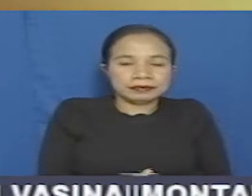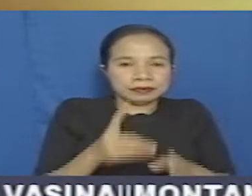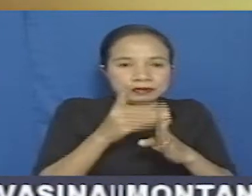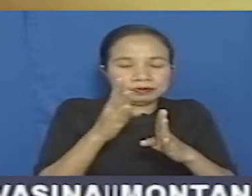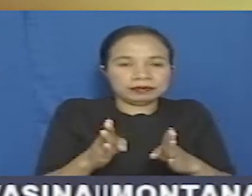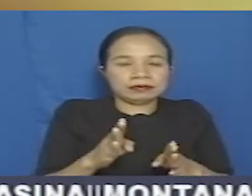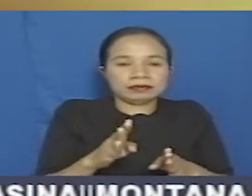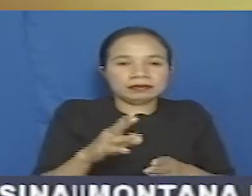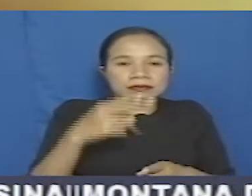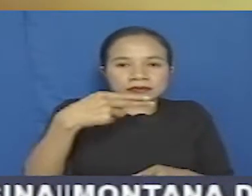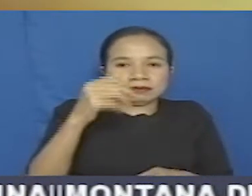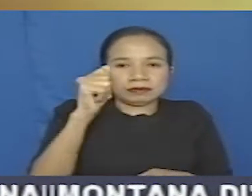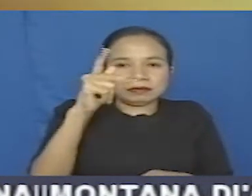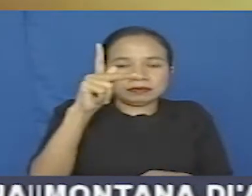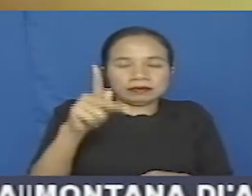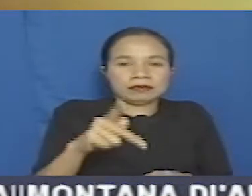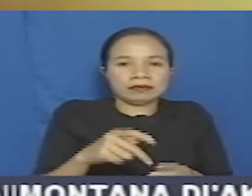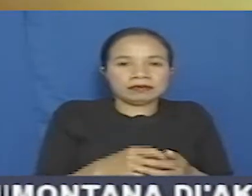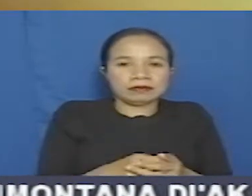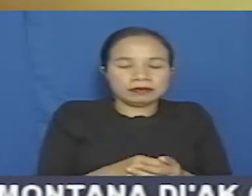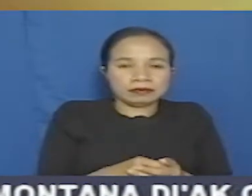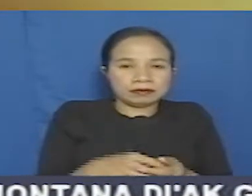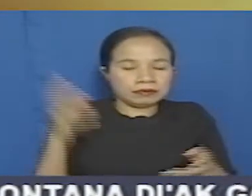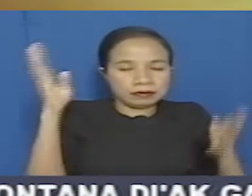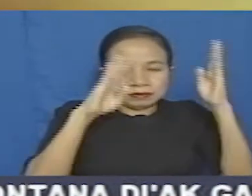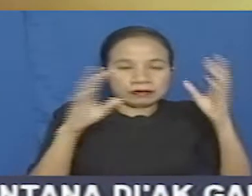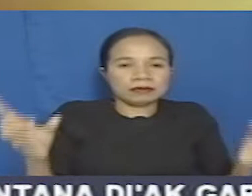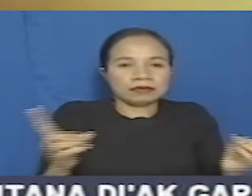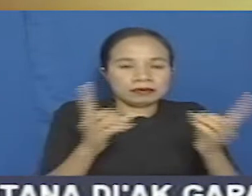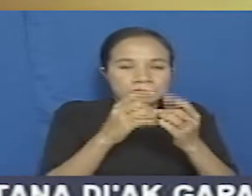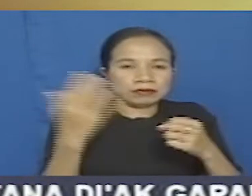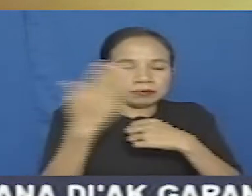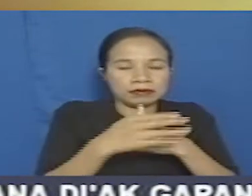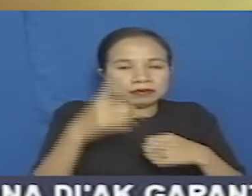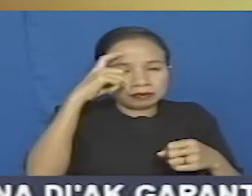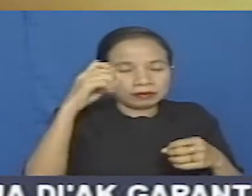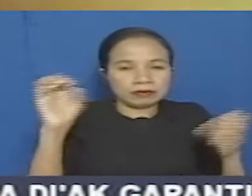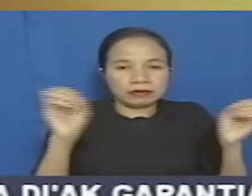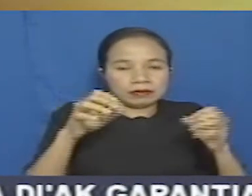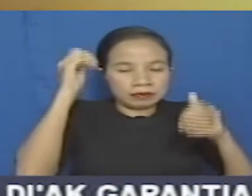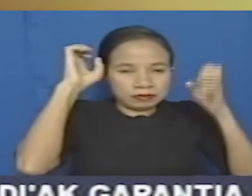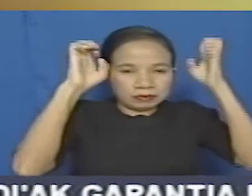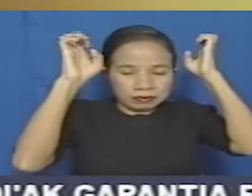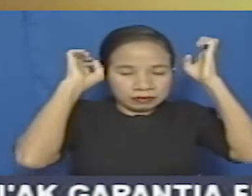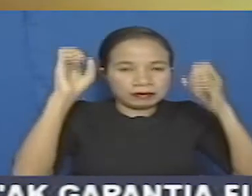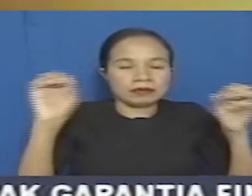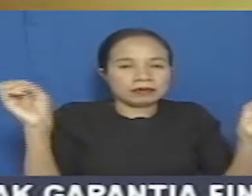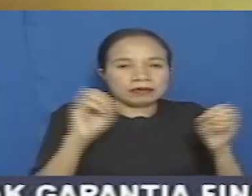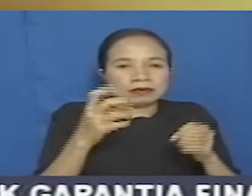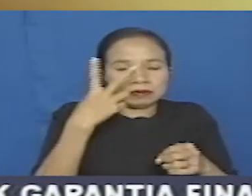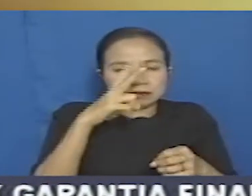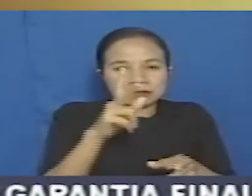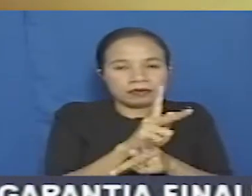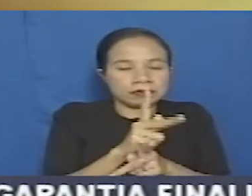Diretora Associação de Haka afirma que caso incesto continua a acontecer e a Arailaran também menos educação cívica, não mais falta controlo